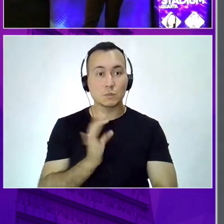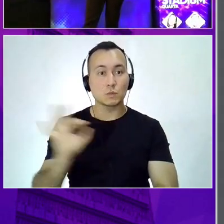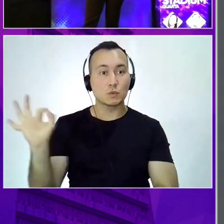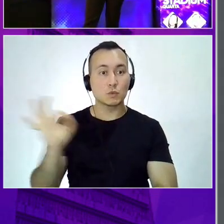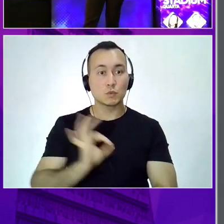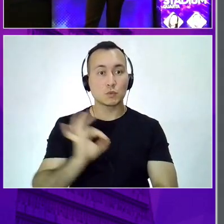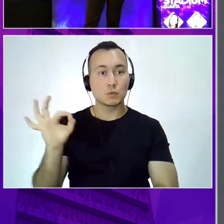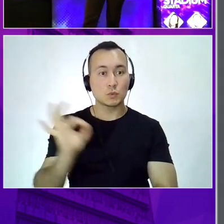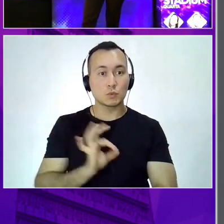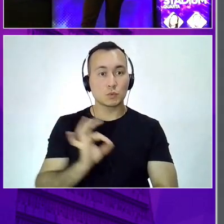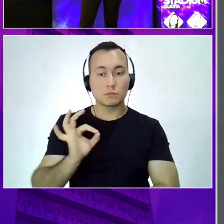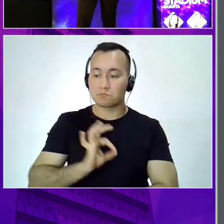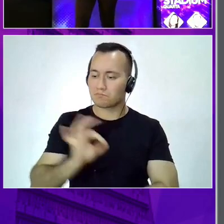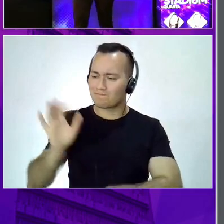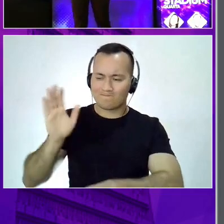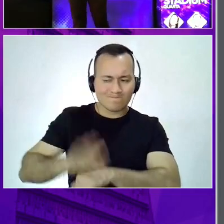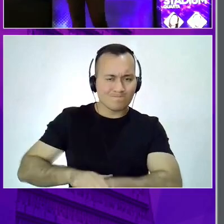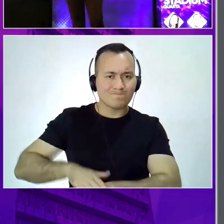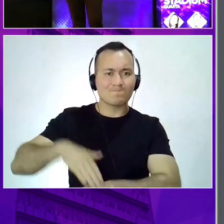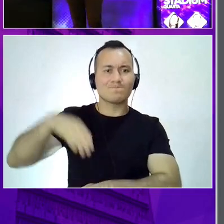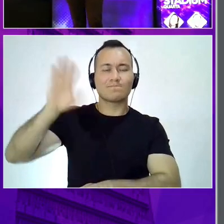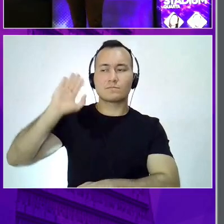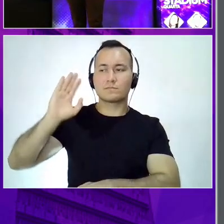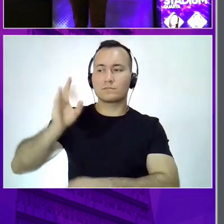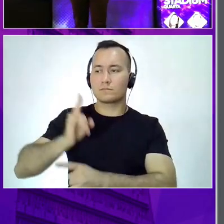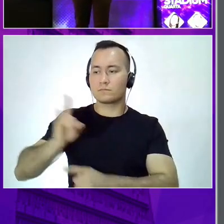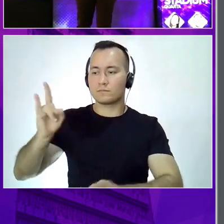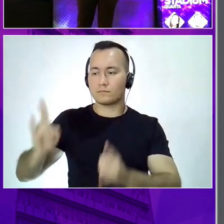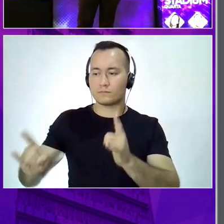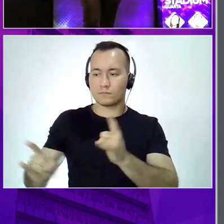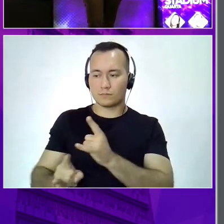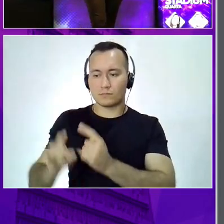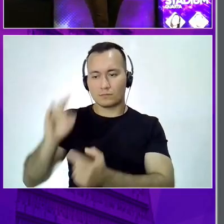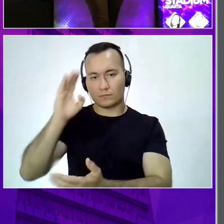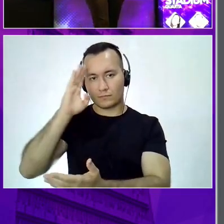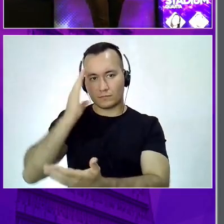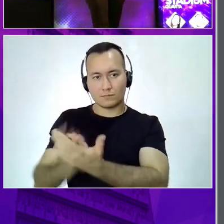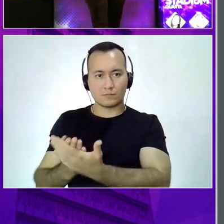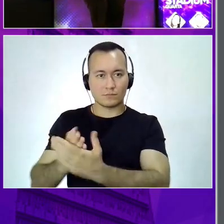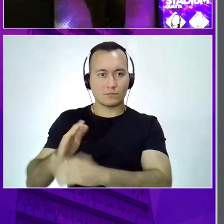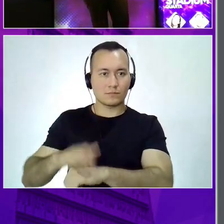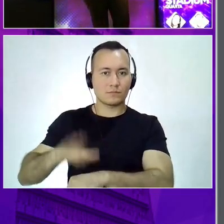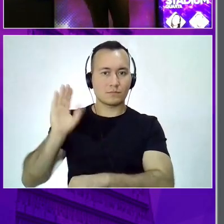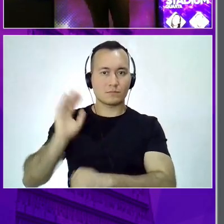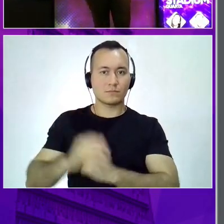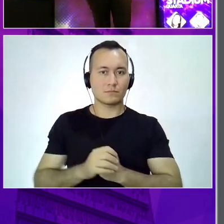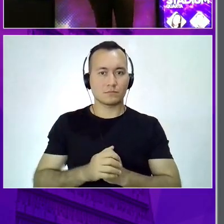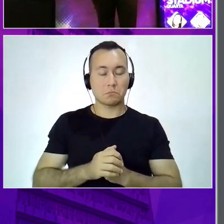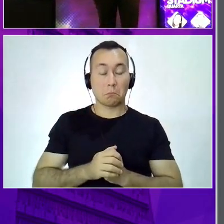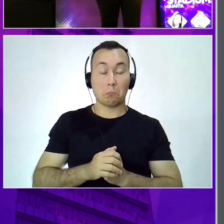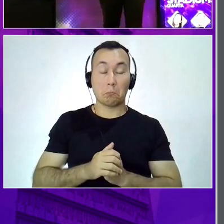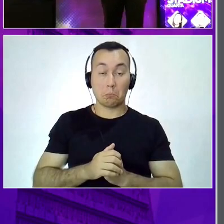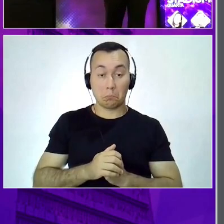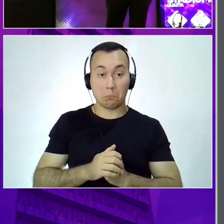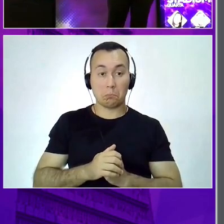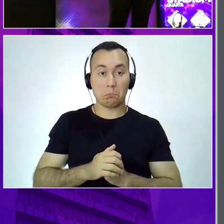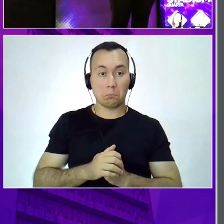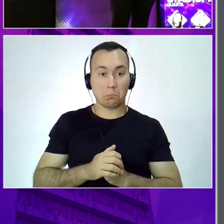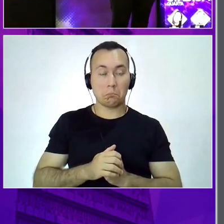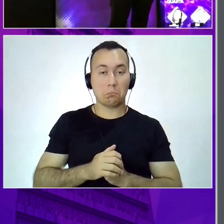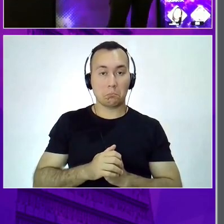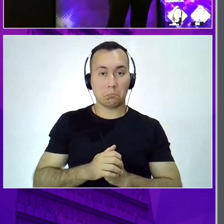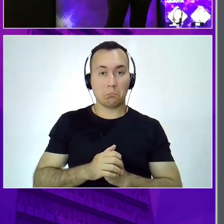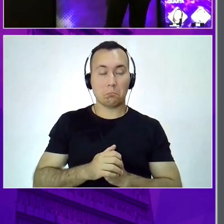64% das 8.400 pessoas que responderam falaram que confiariam